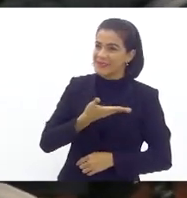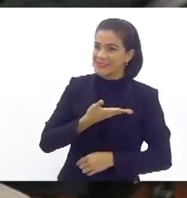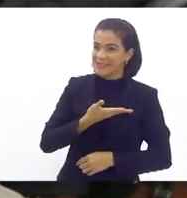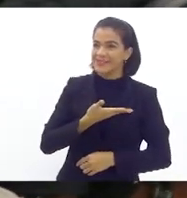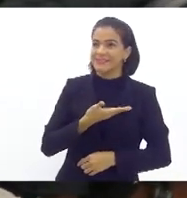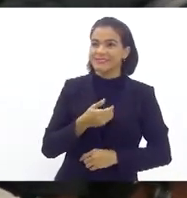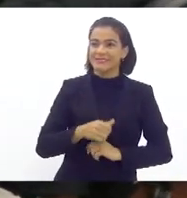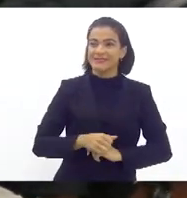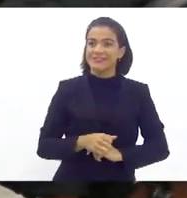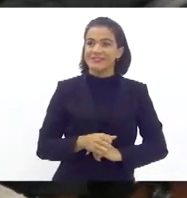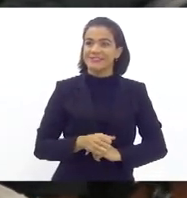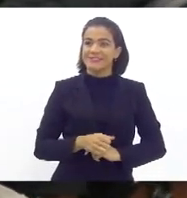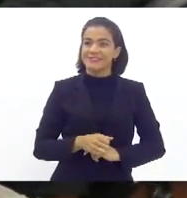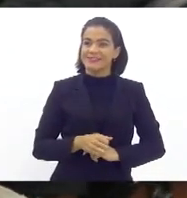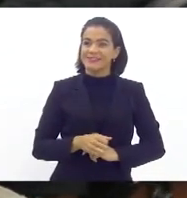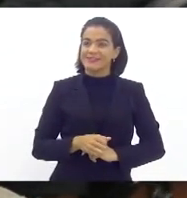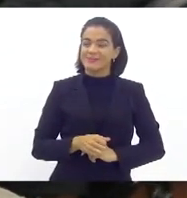para...